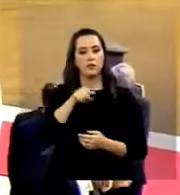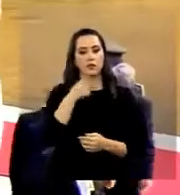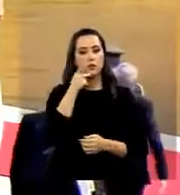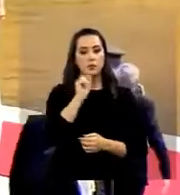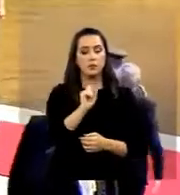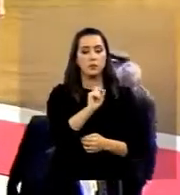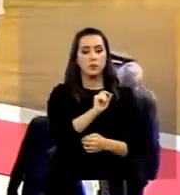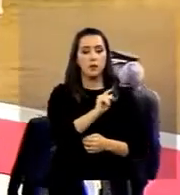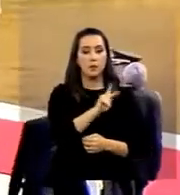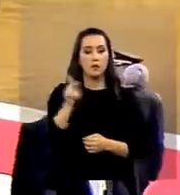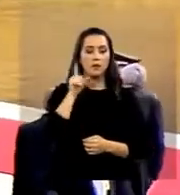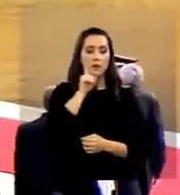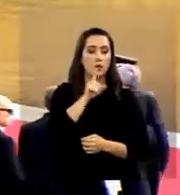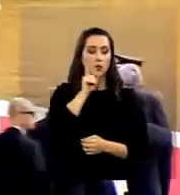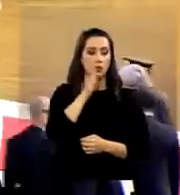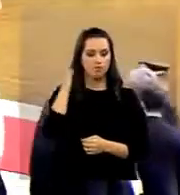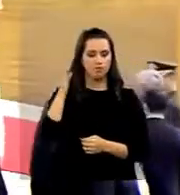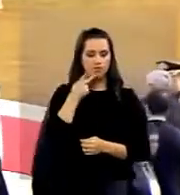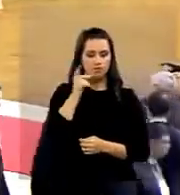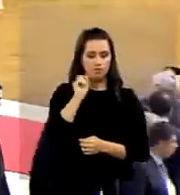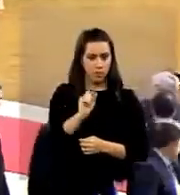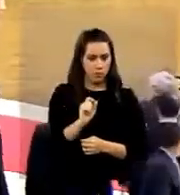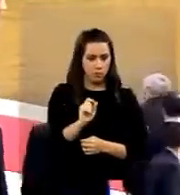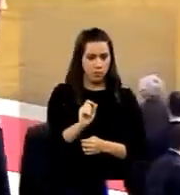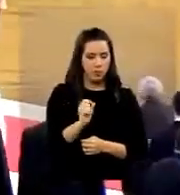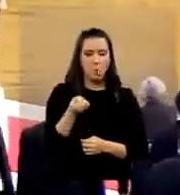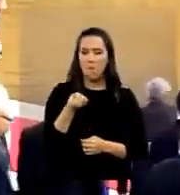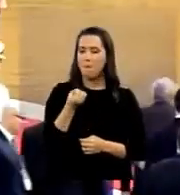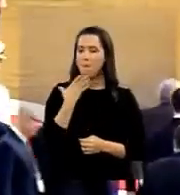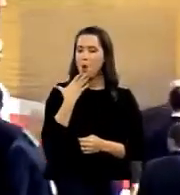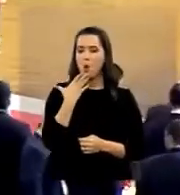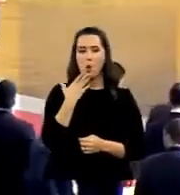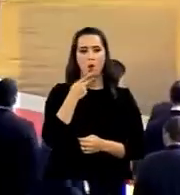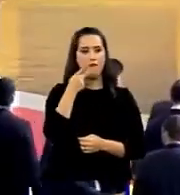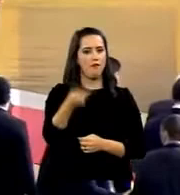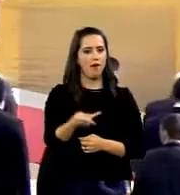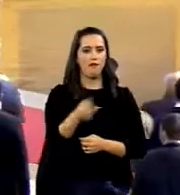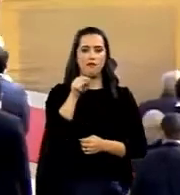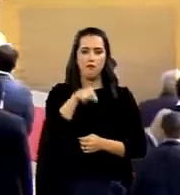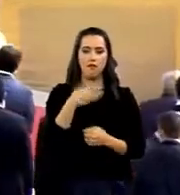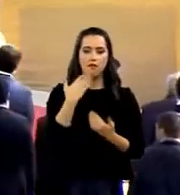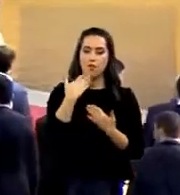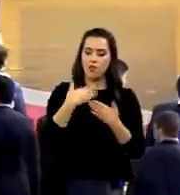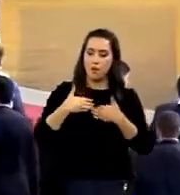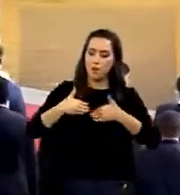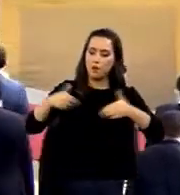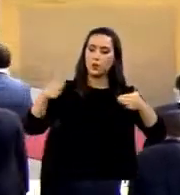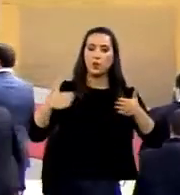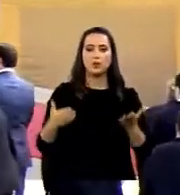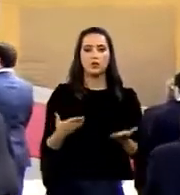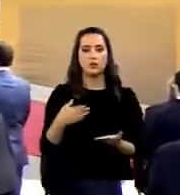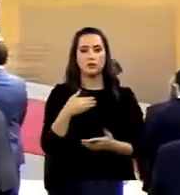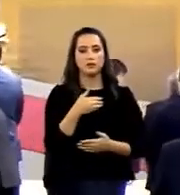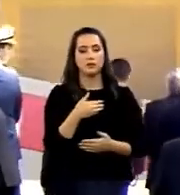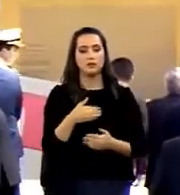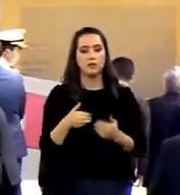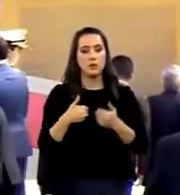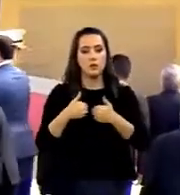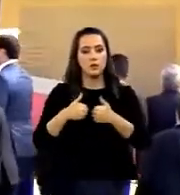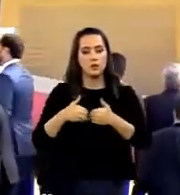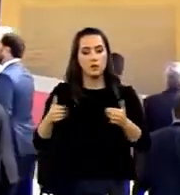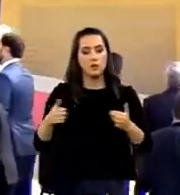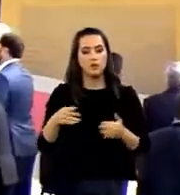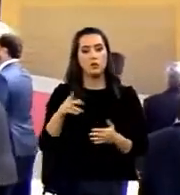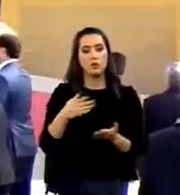o presidente Donald Trump, fez um ótimo discurso de abertura do